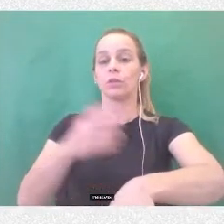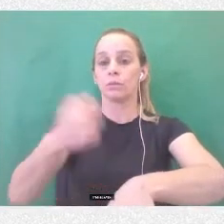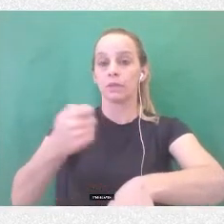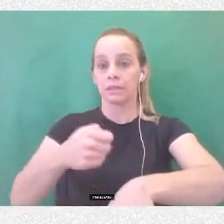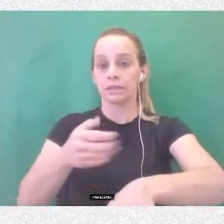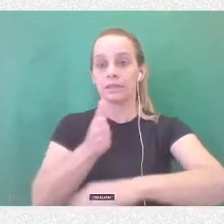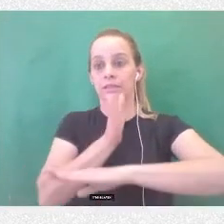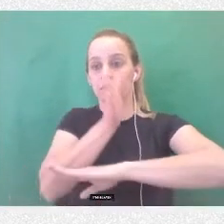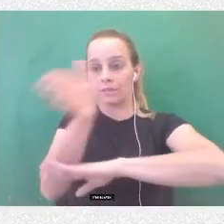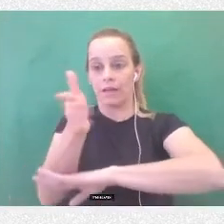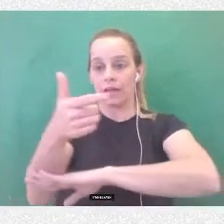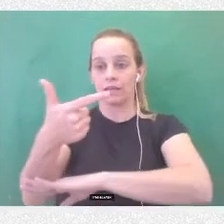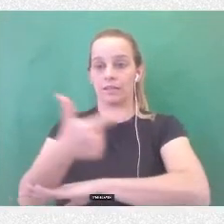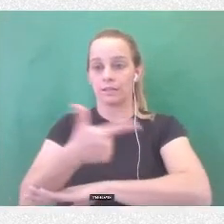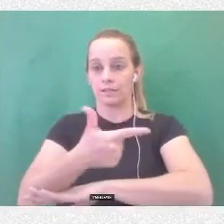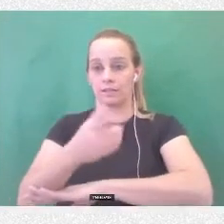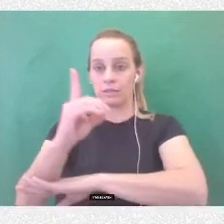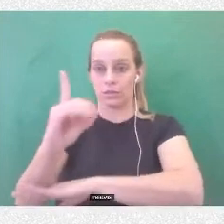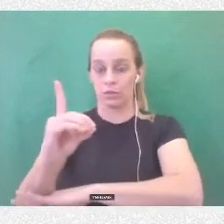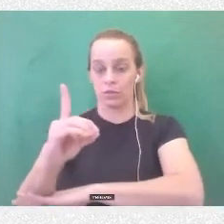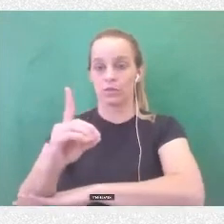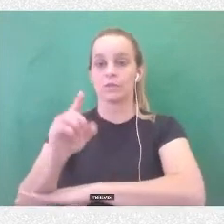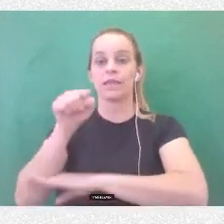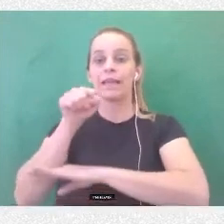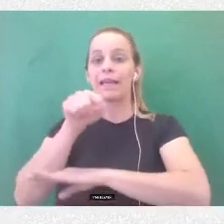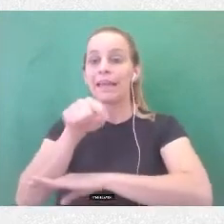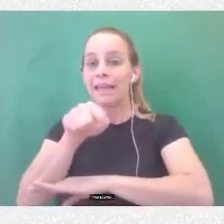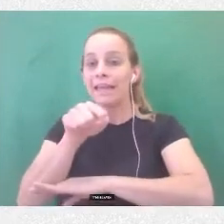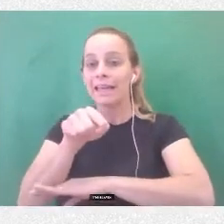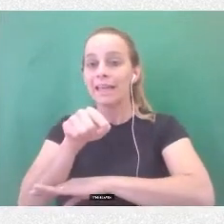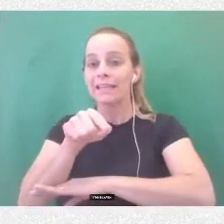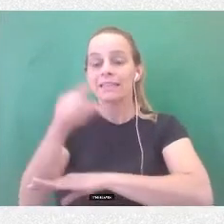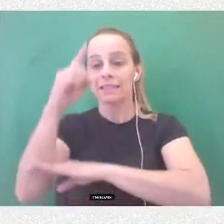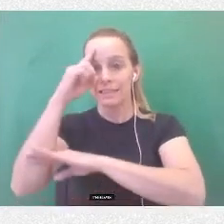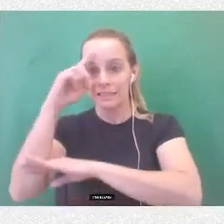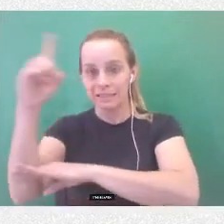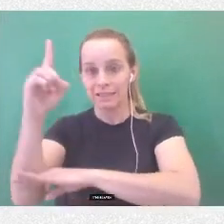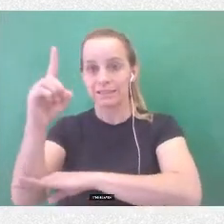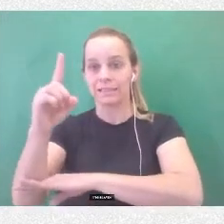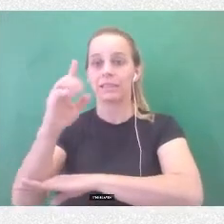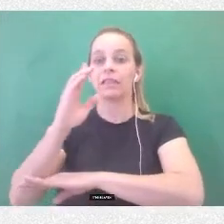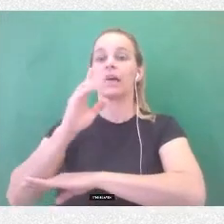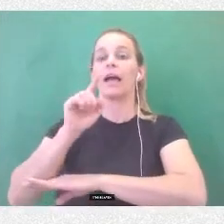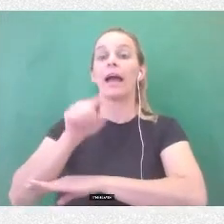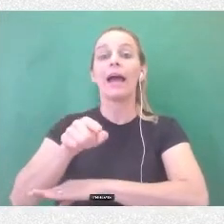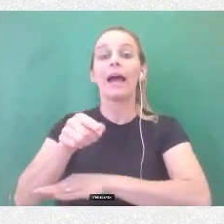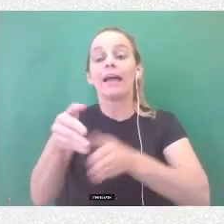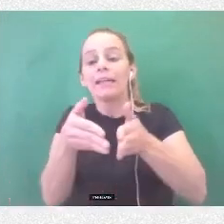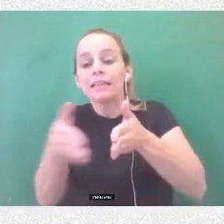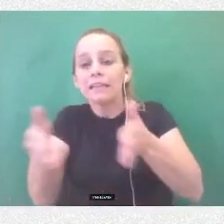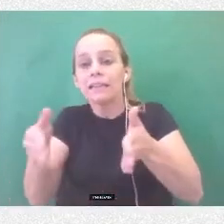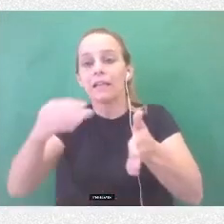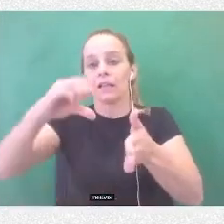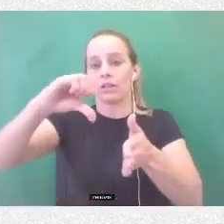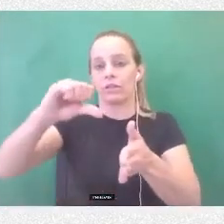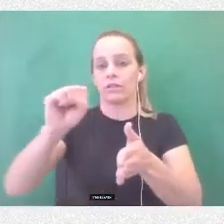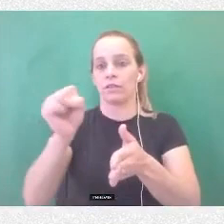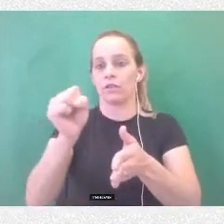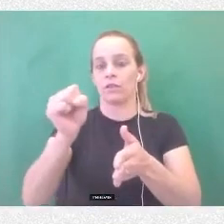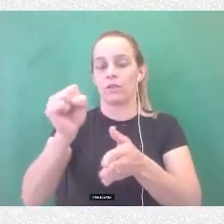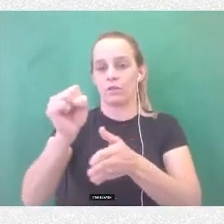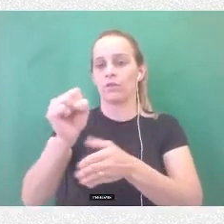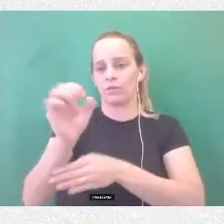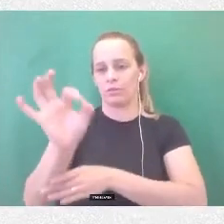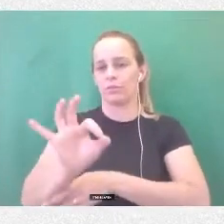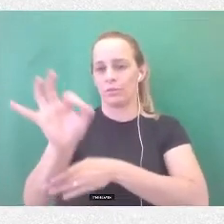segunda dose, este percentual daquele dia é que atingiu-se os 98%. Então, só para